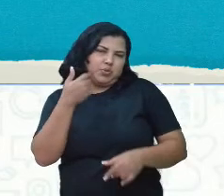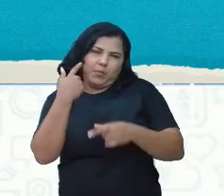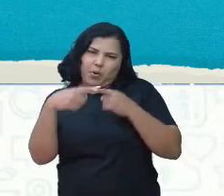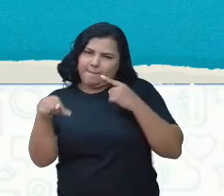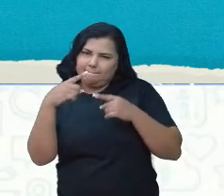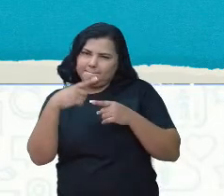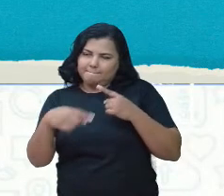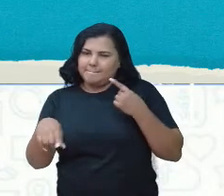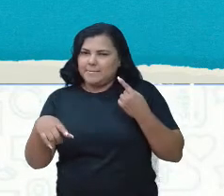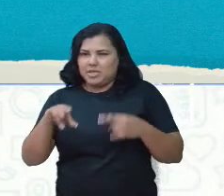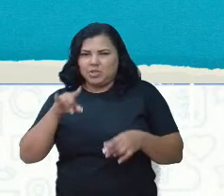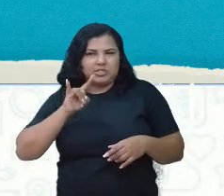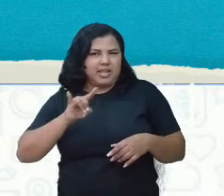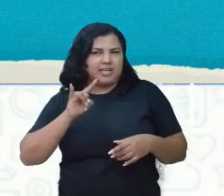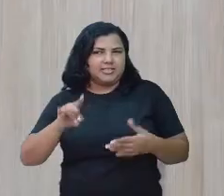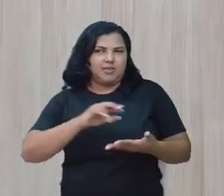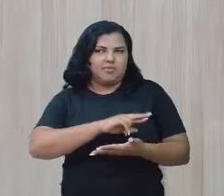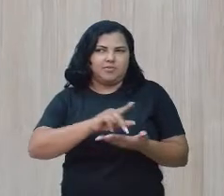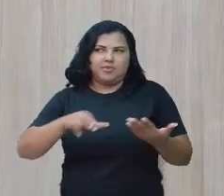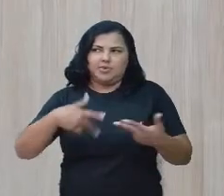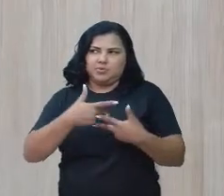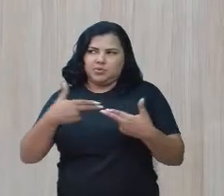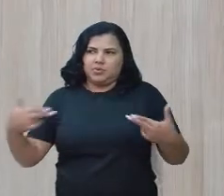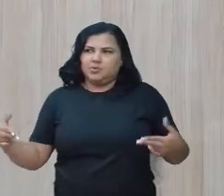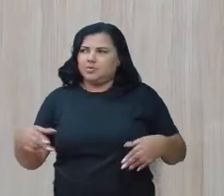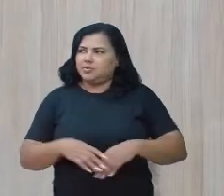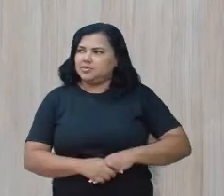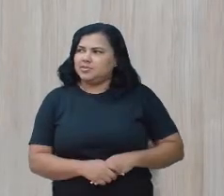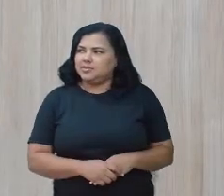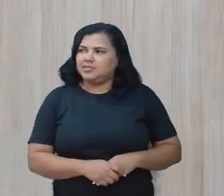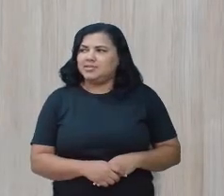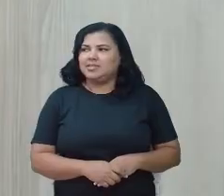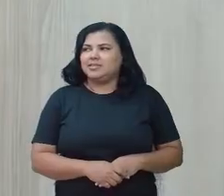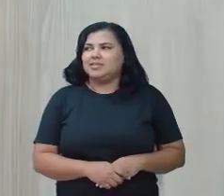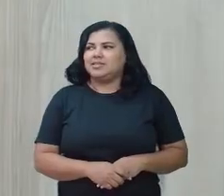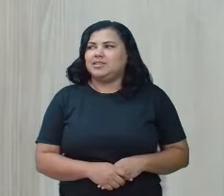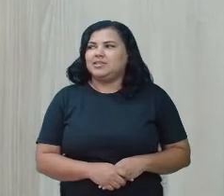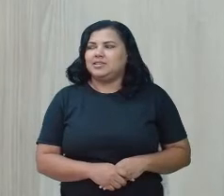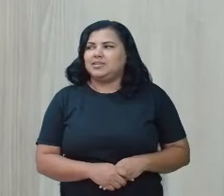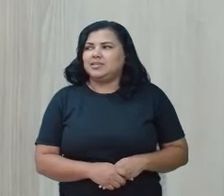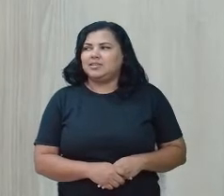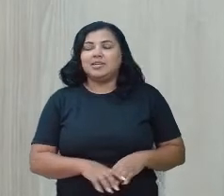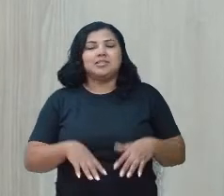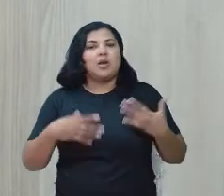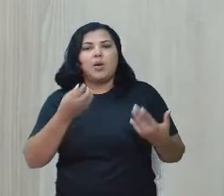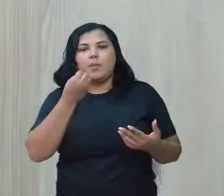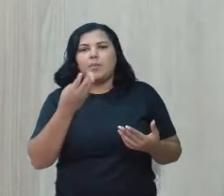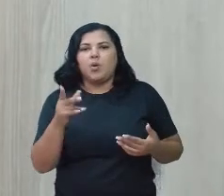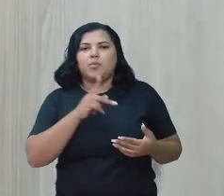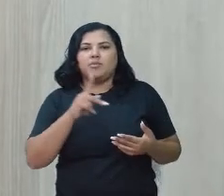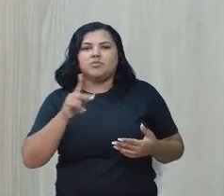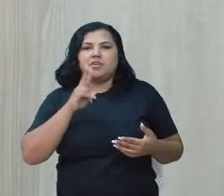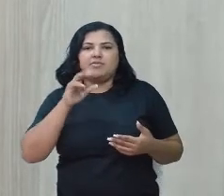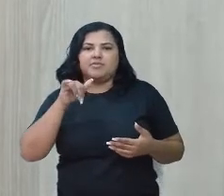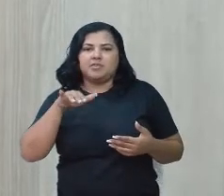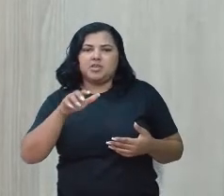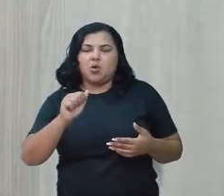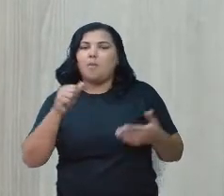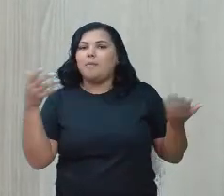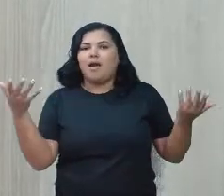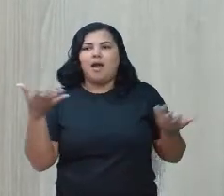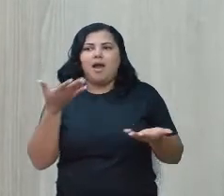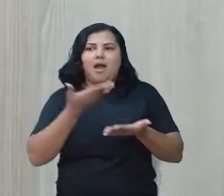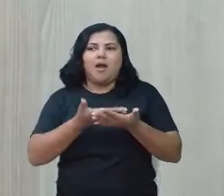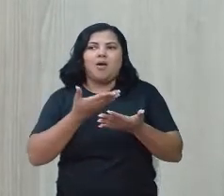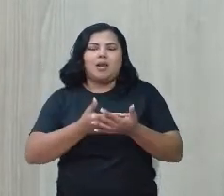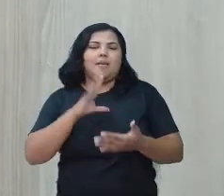traições, adultério, uma série de coisas. Bem, professora Vilma, a aula aqui está muito boa, não é? Os alunos